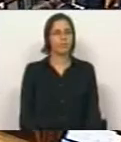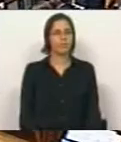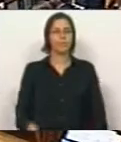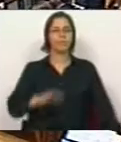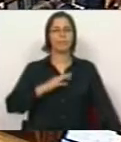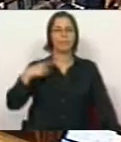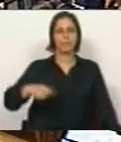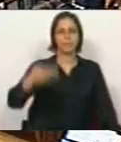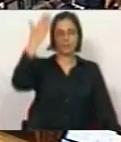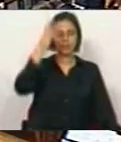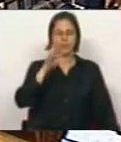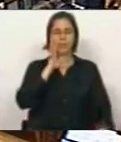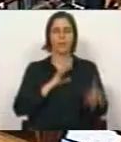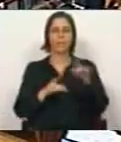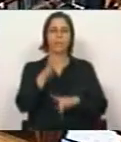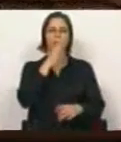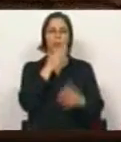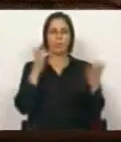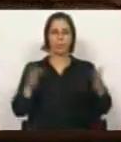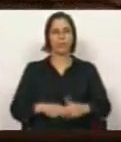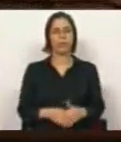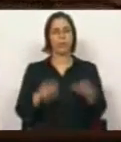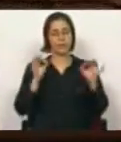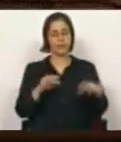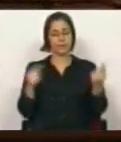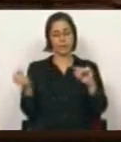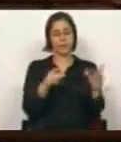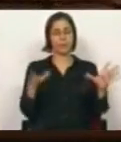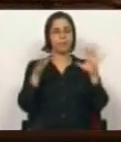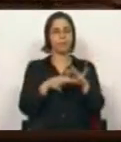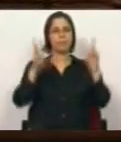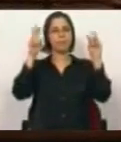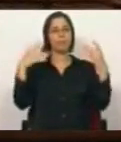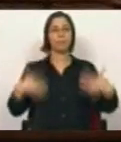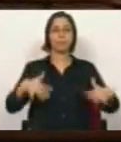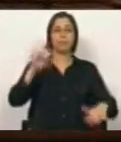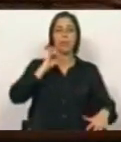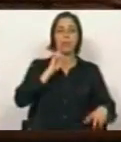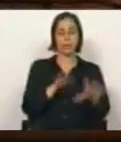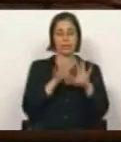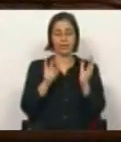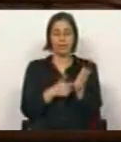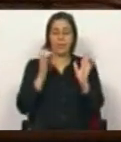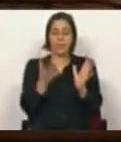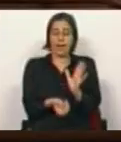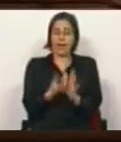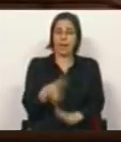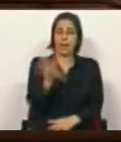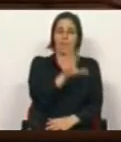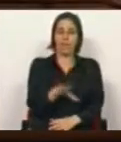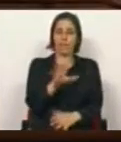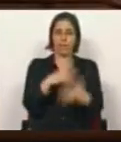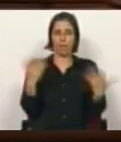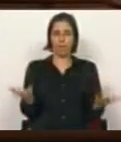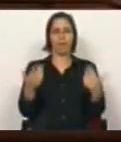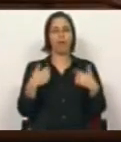Senhor Presidente, senhoras e senhores deputados, no final do debate sobre uma matéria tão importante como é a necessidade de criar mecanismos